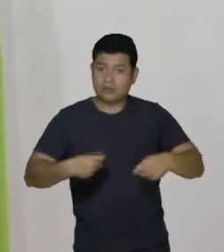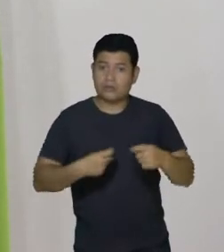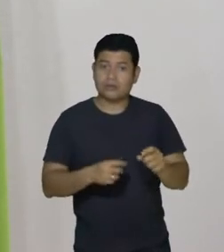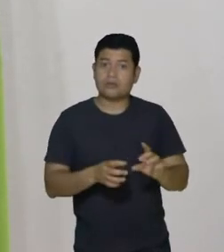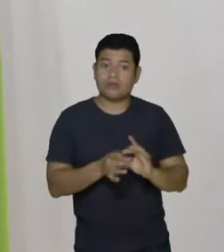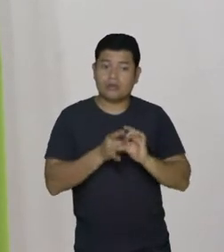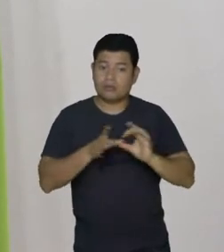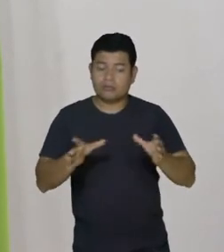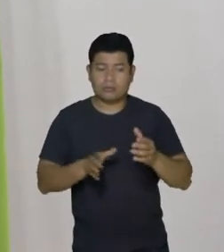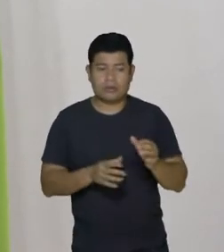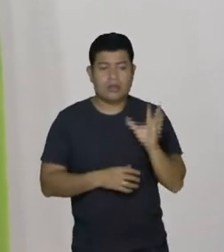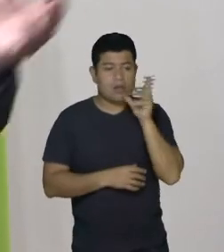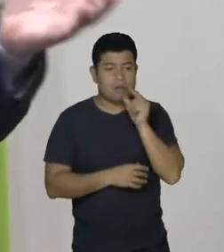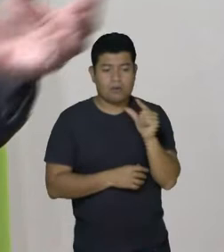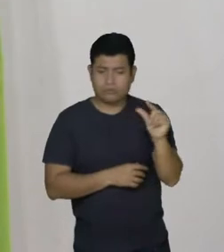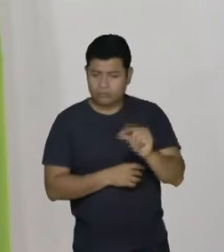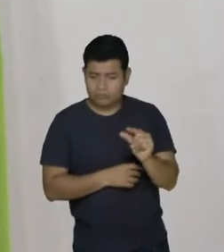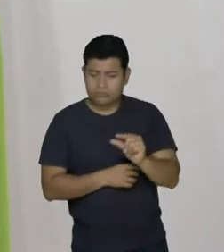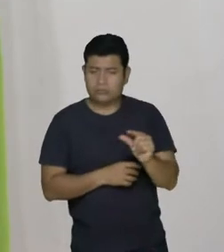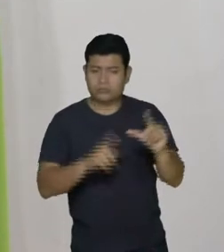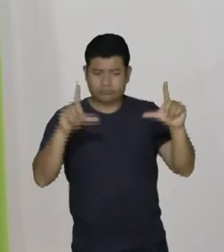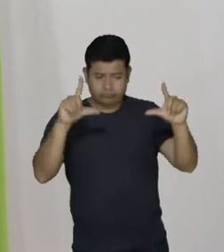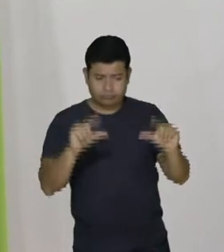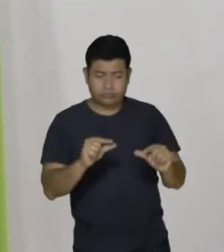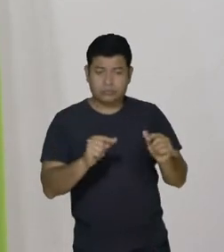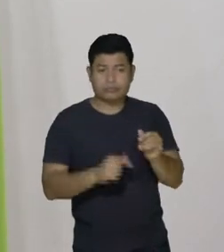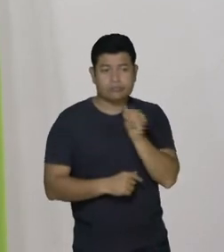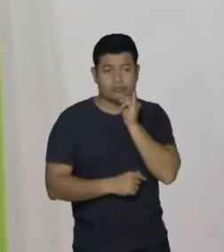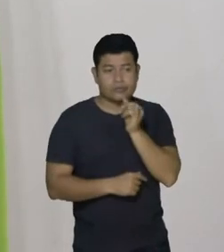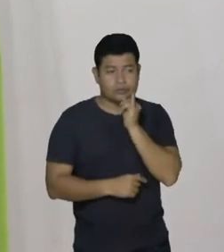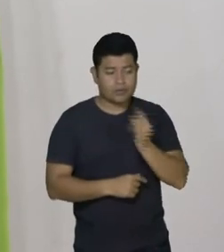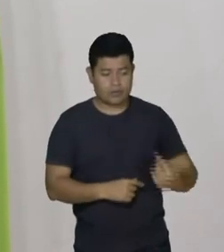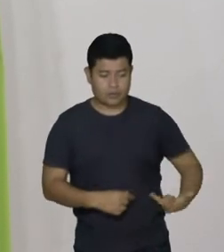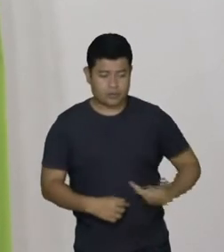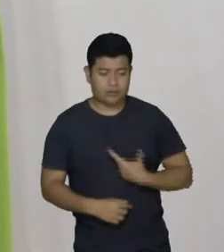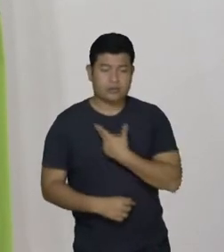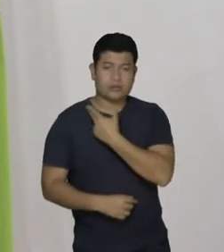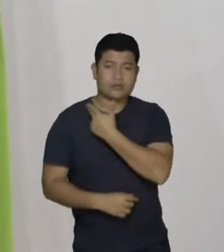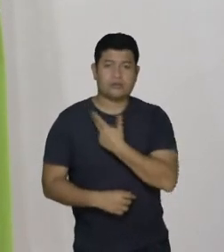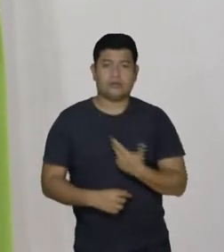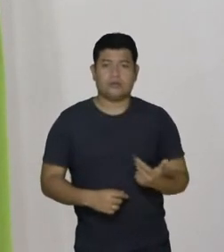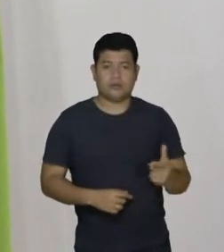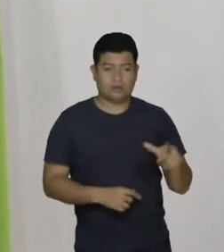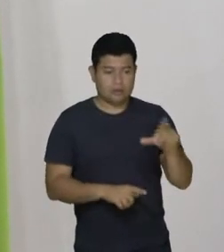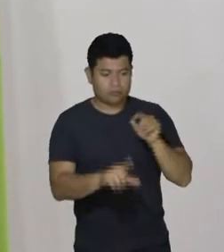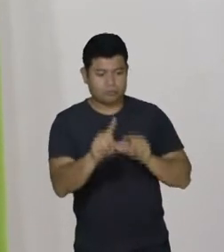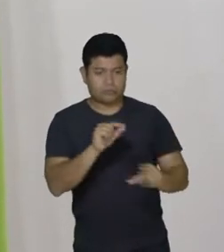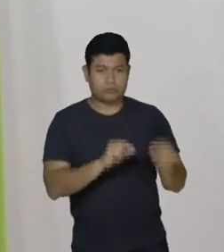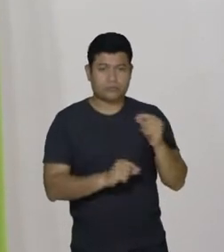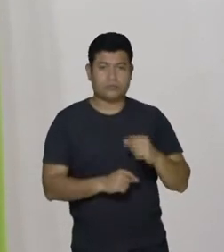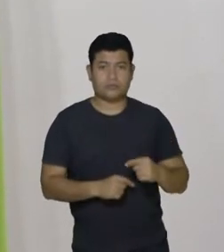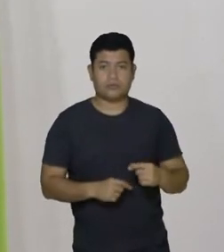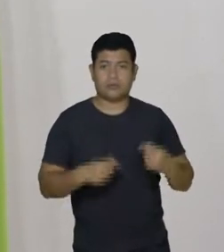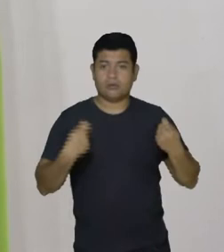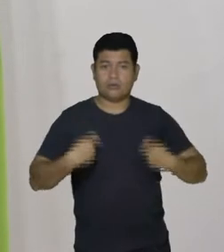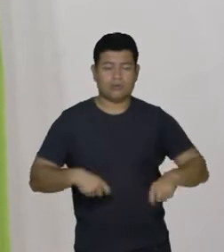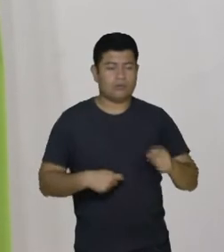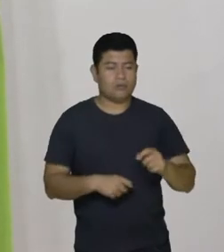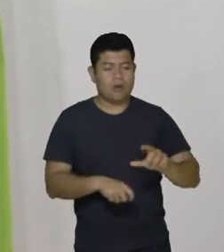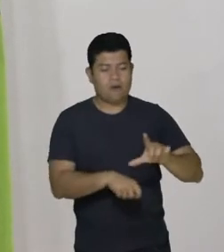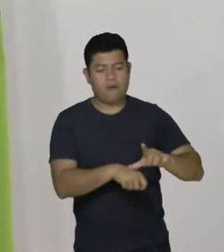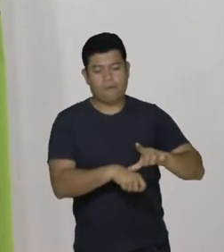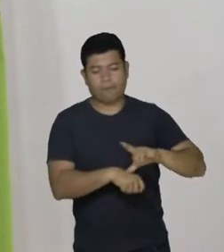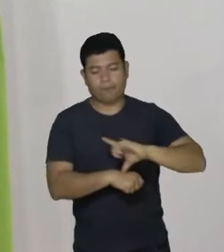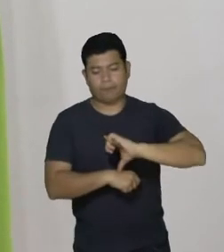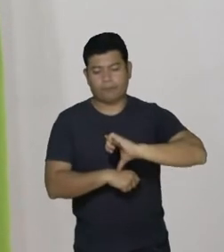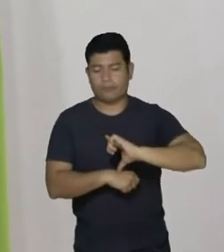menos o atendimento, por exemplo, das cirurgias eletivas, que não se pode admitir um atraso como